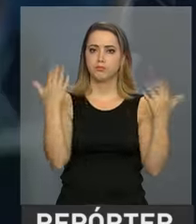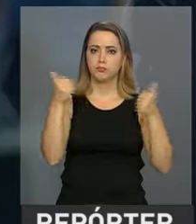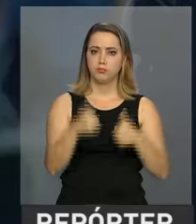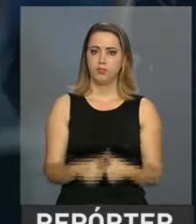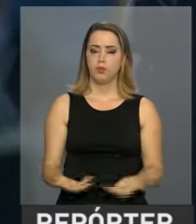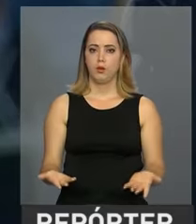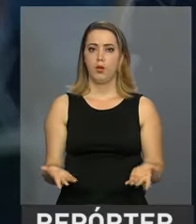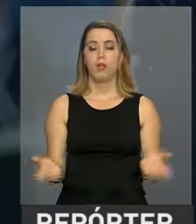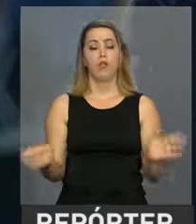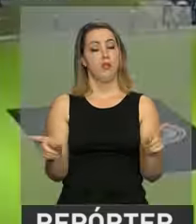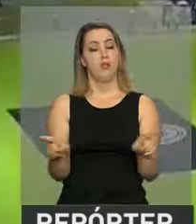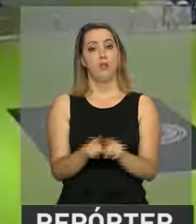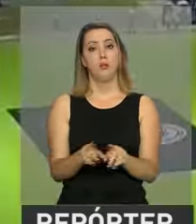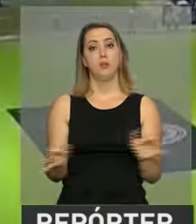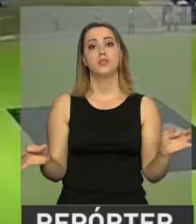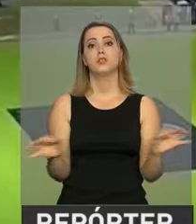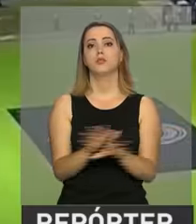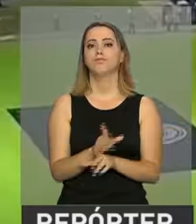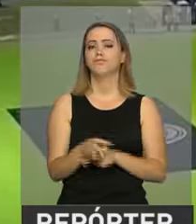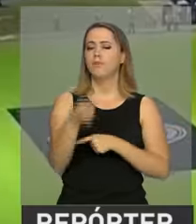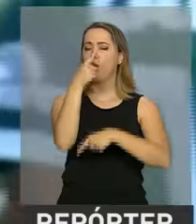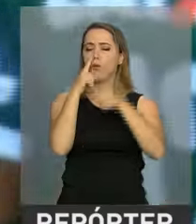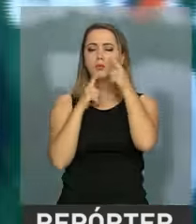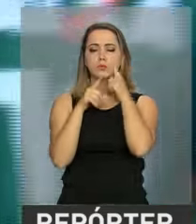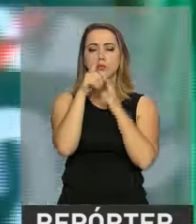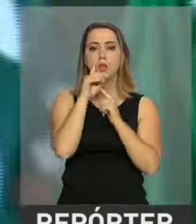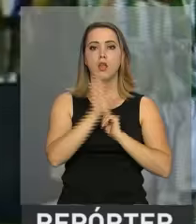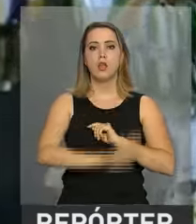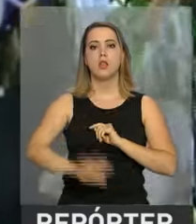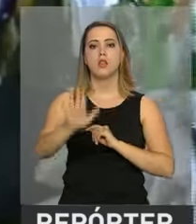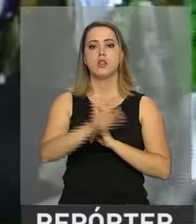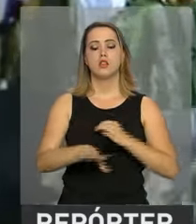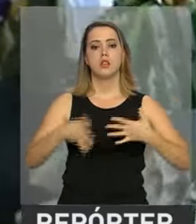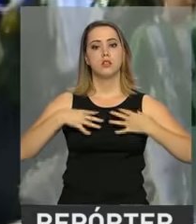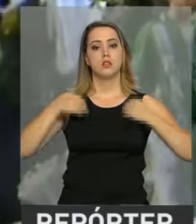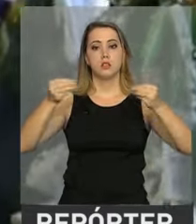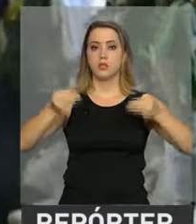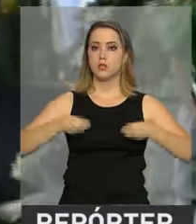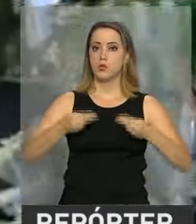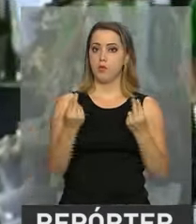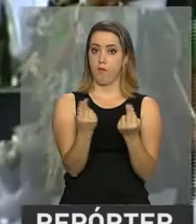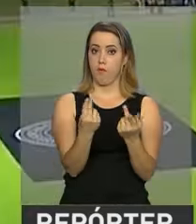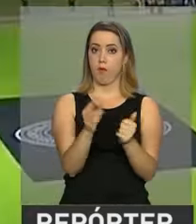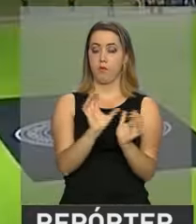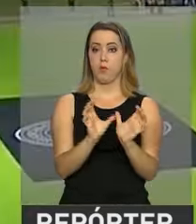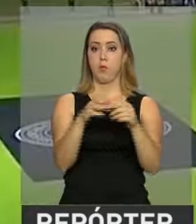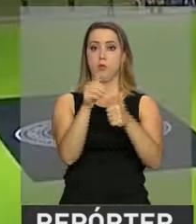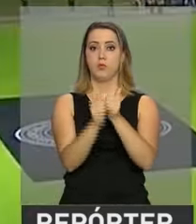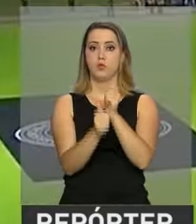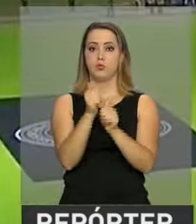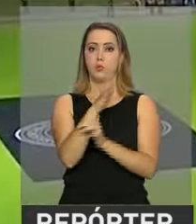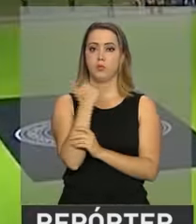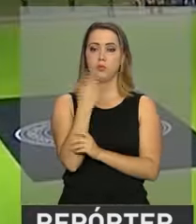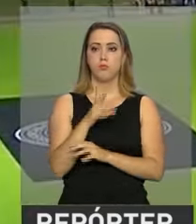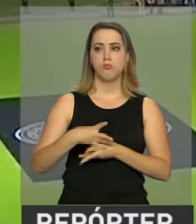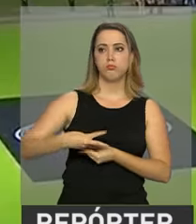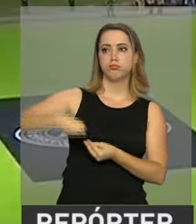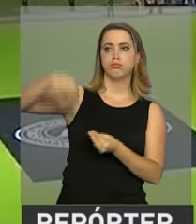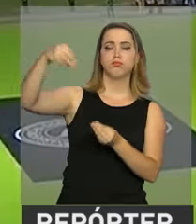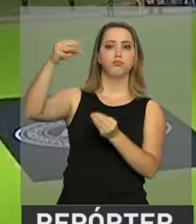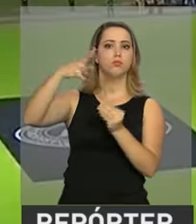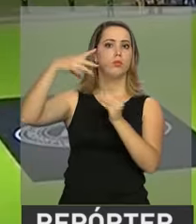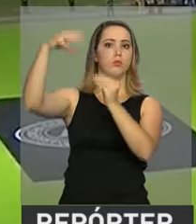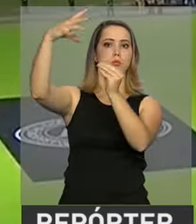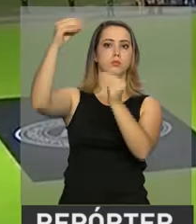E no fim da homenagem, mais emoção. Crianças com o uniforme da Chapecoense soltaram balões brancos enquanto